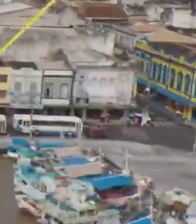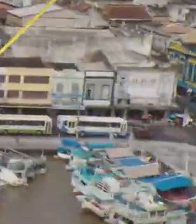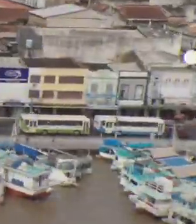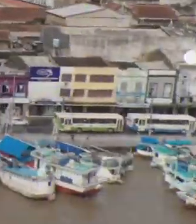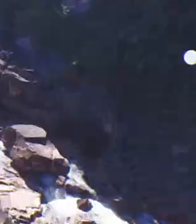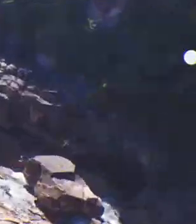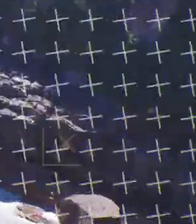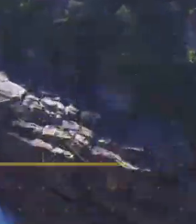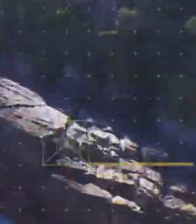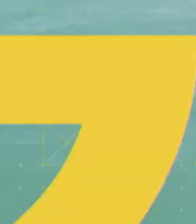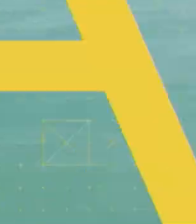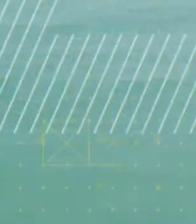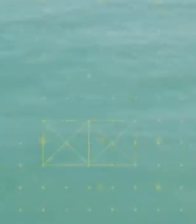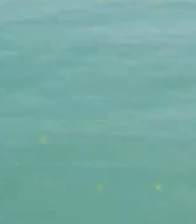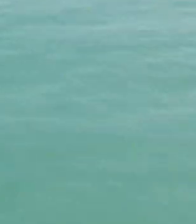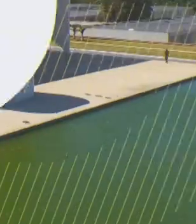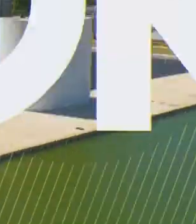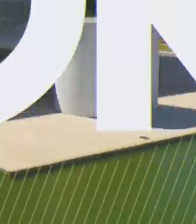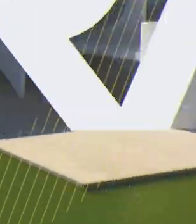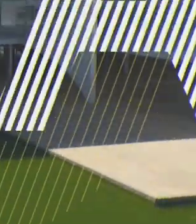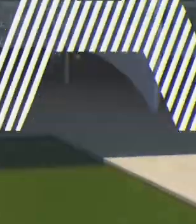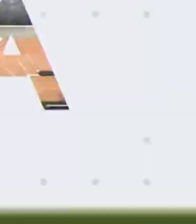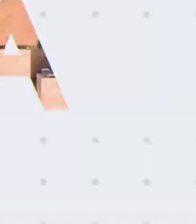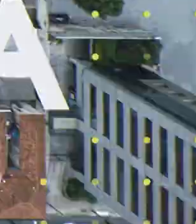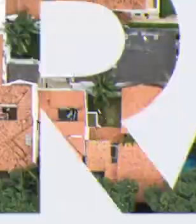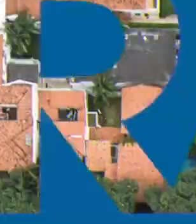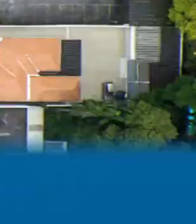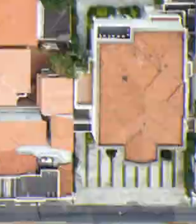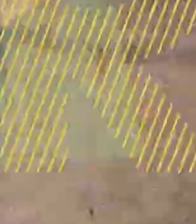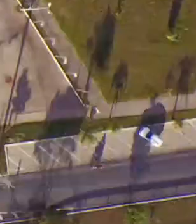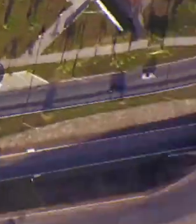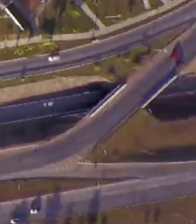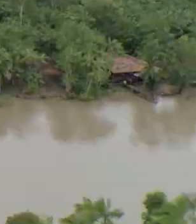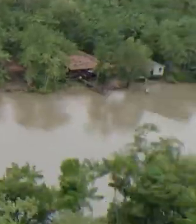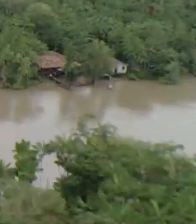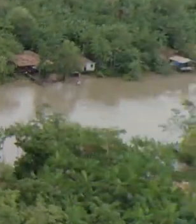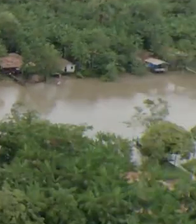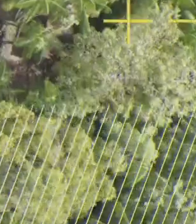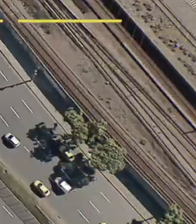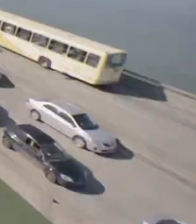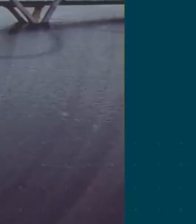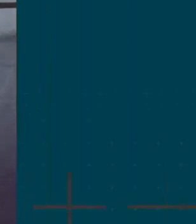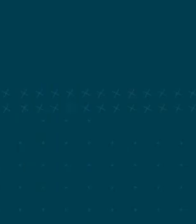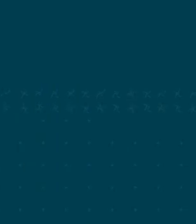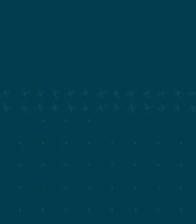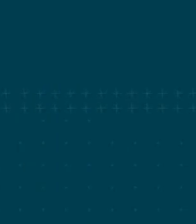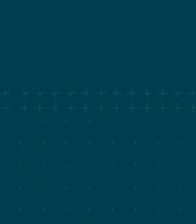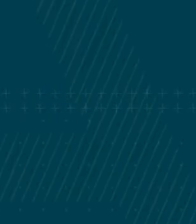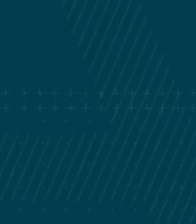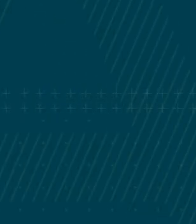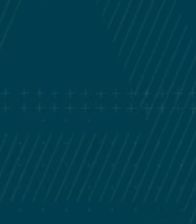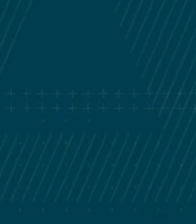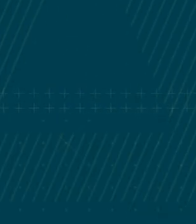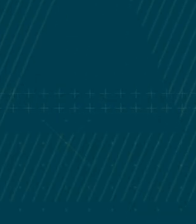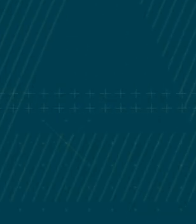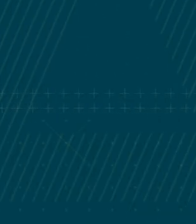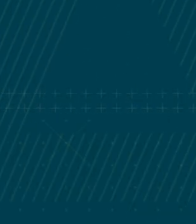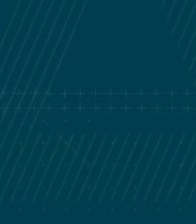Coelho